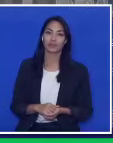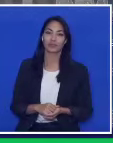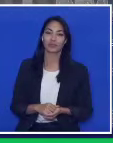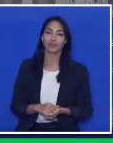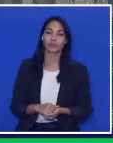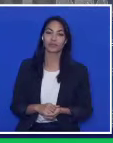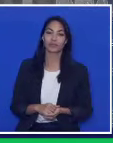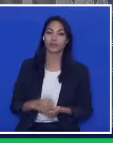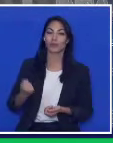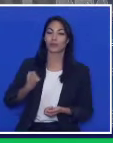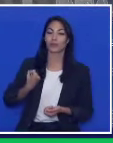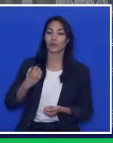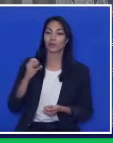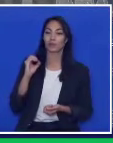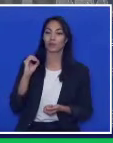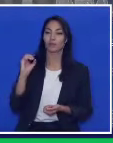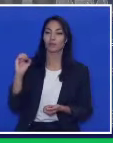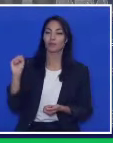Número 08.